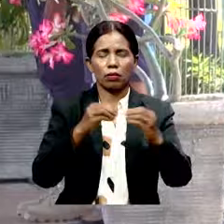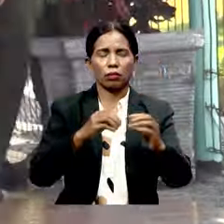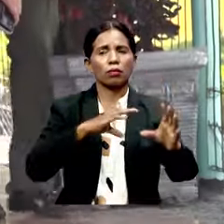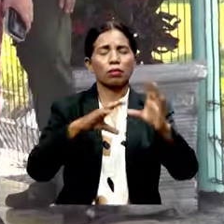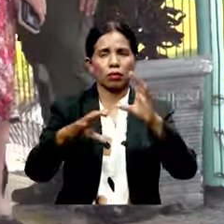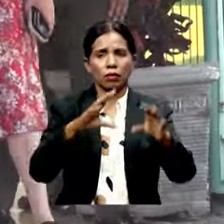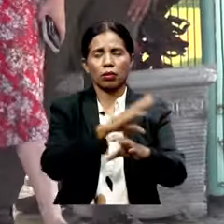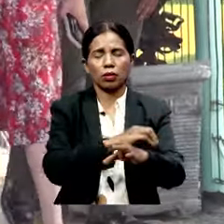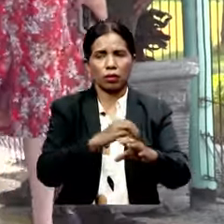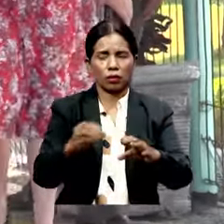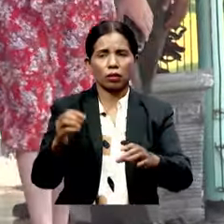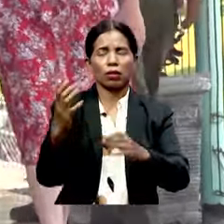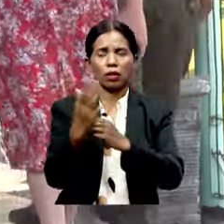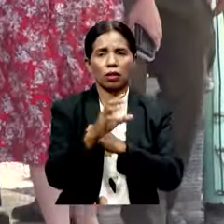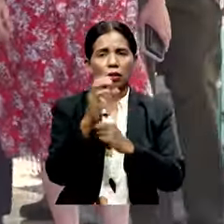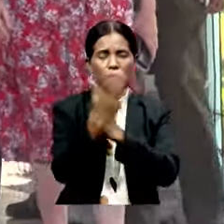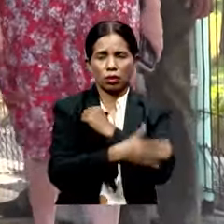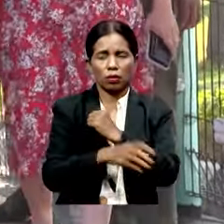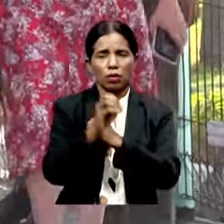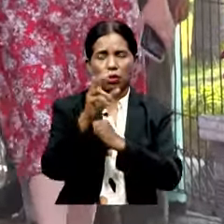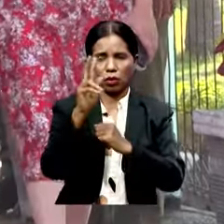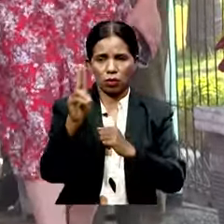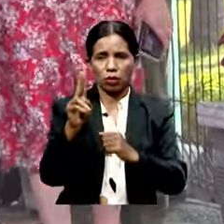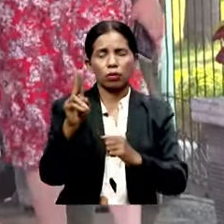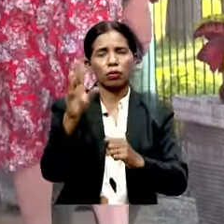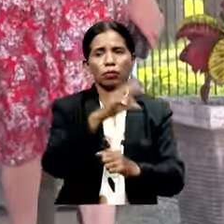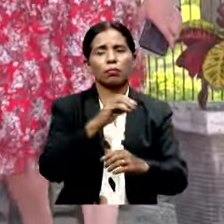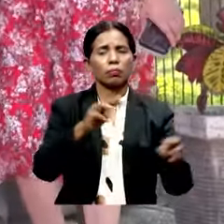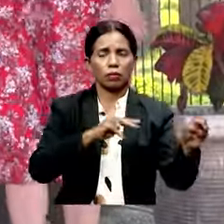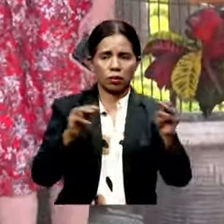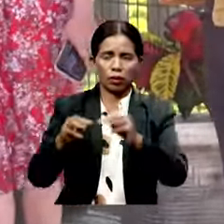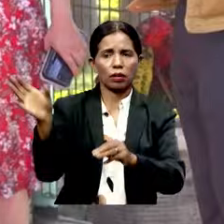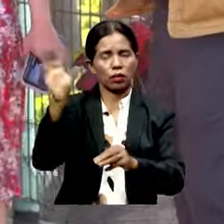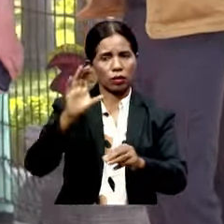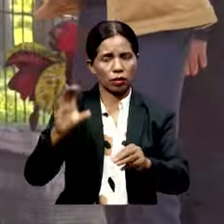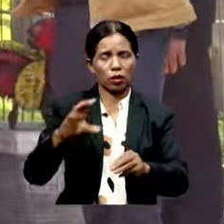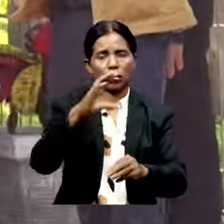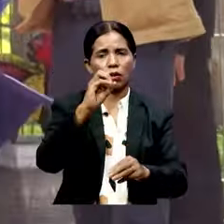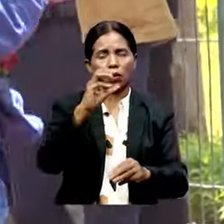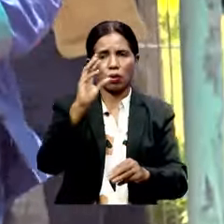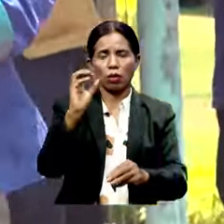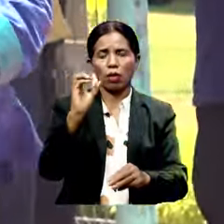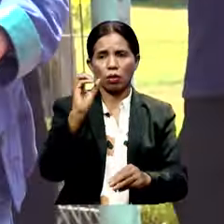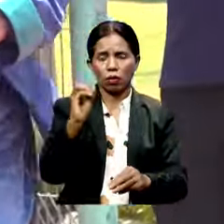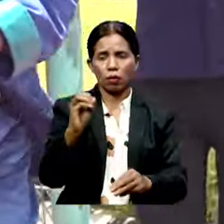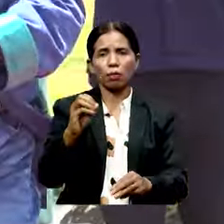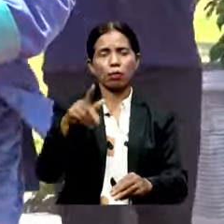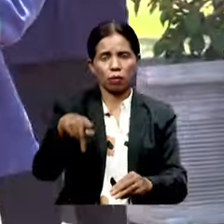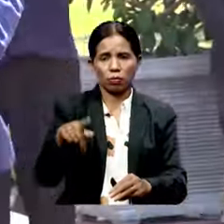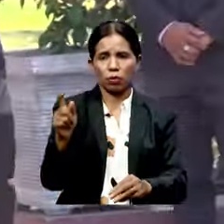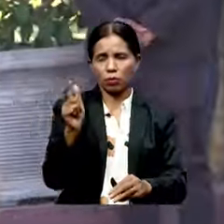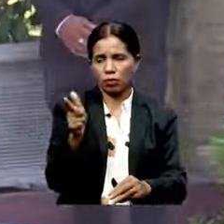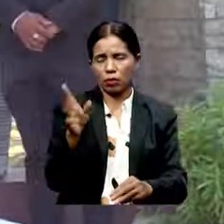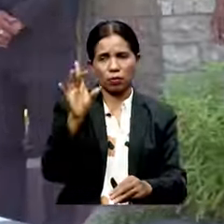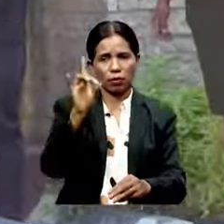convenção enquadramento Nações Unidas nian conoba mudança climática ka COP ruanulu resingualu. Cimeira Ação Climática